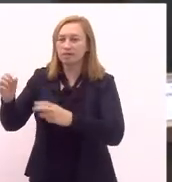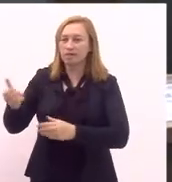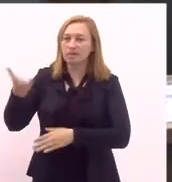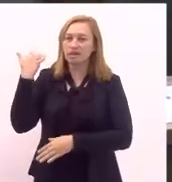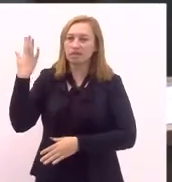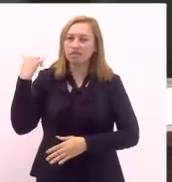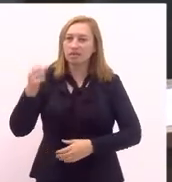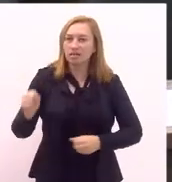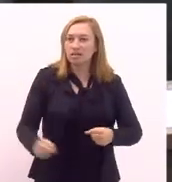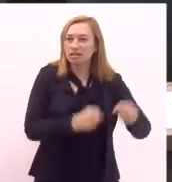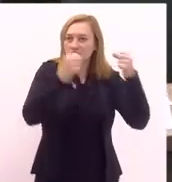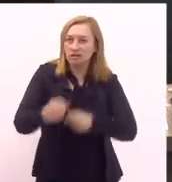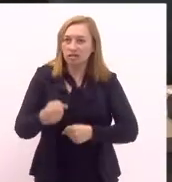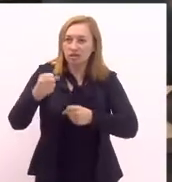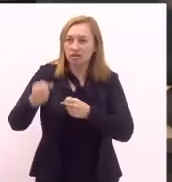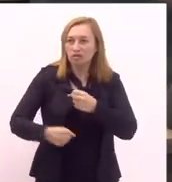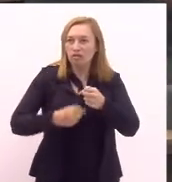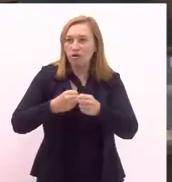E